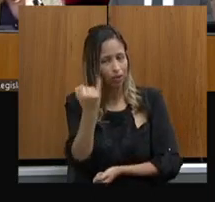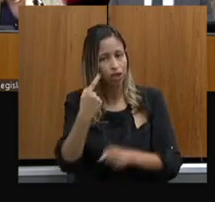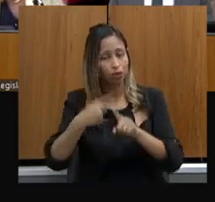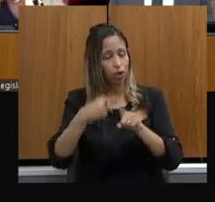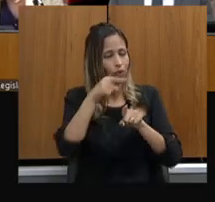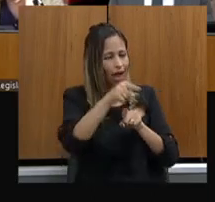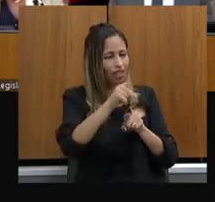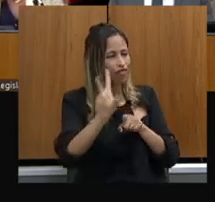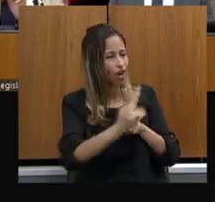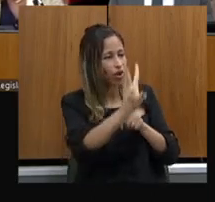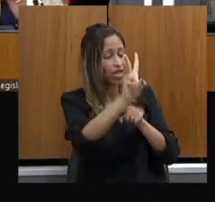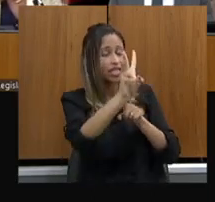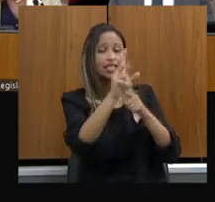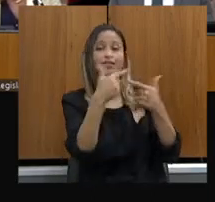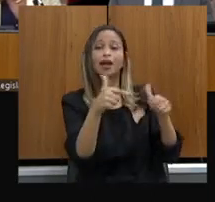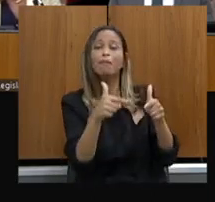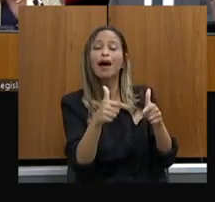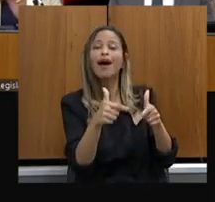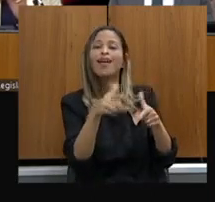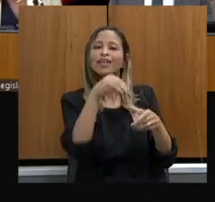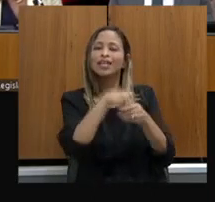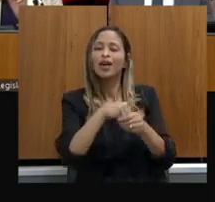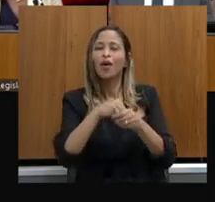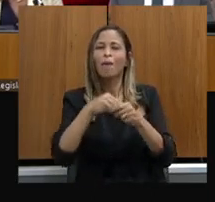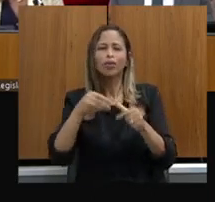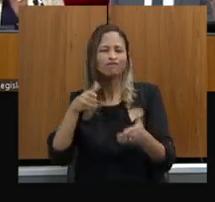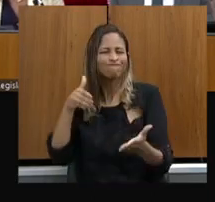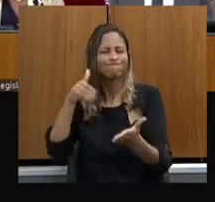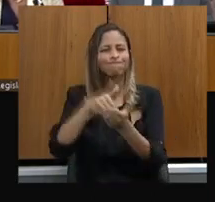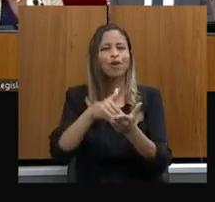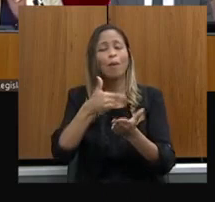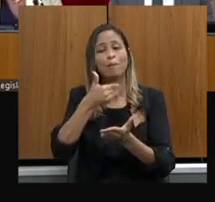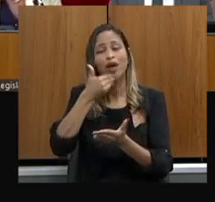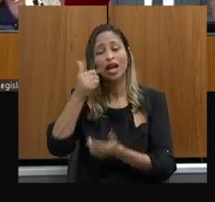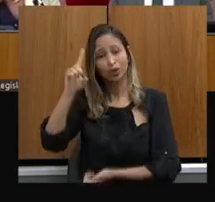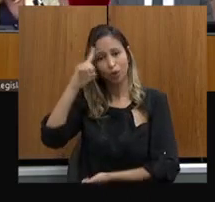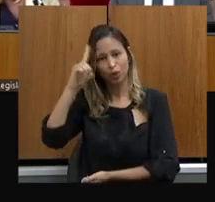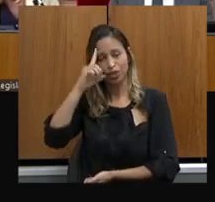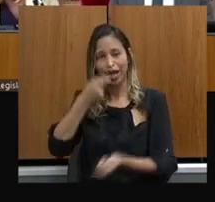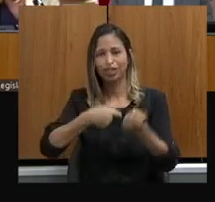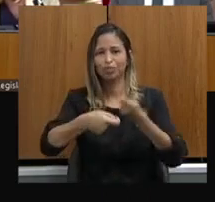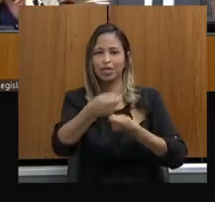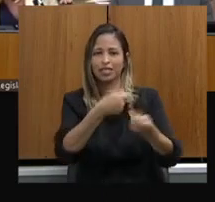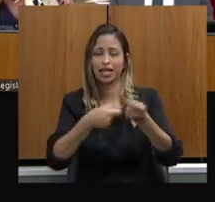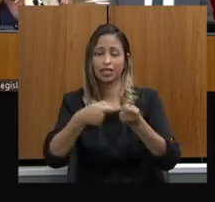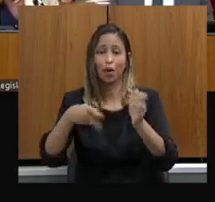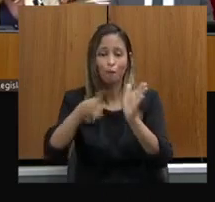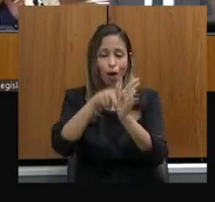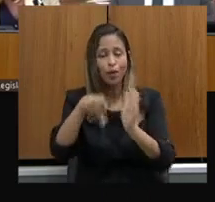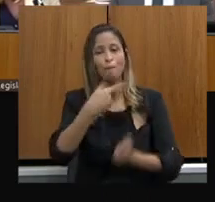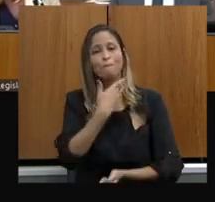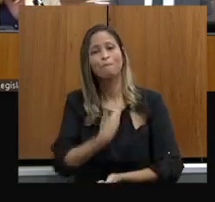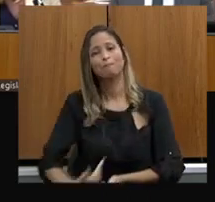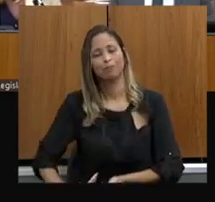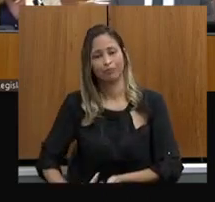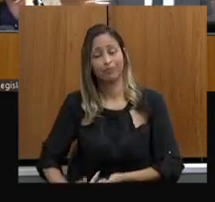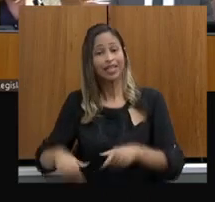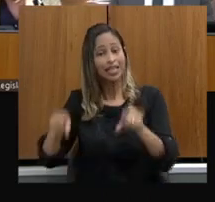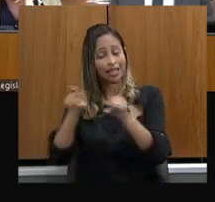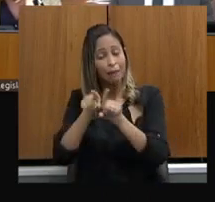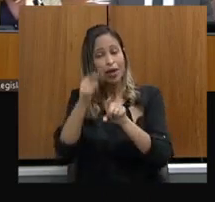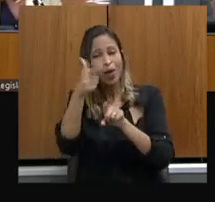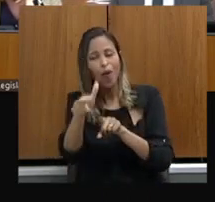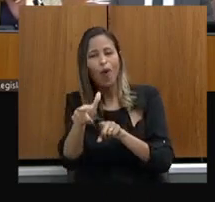por um lado valorizam servidores que trabalham com para melhorar todos os dias a administração pública mineira e por E também